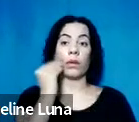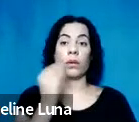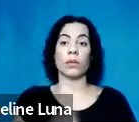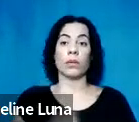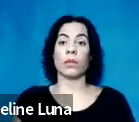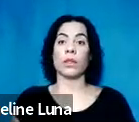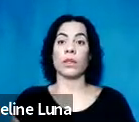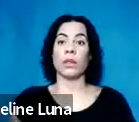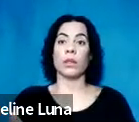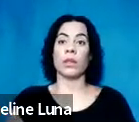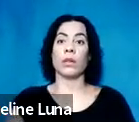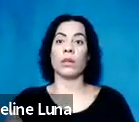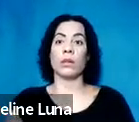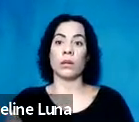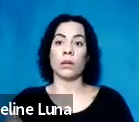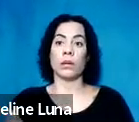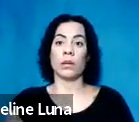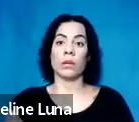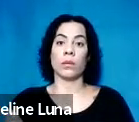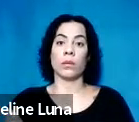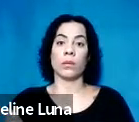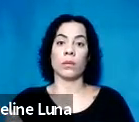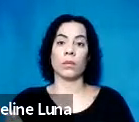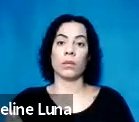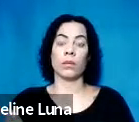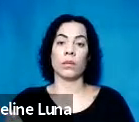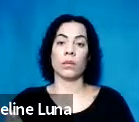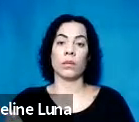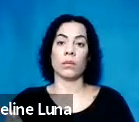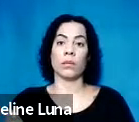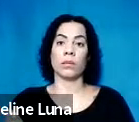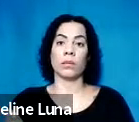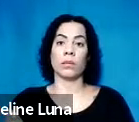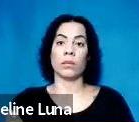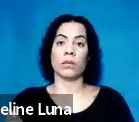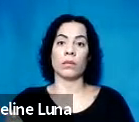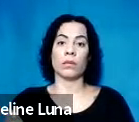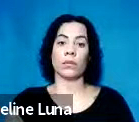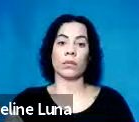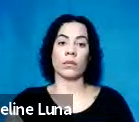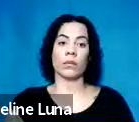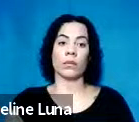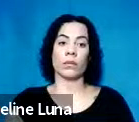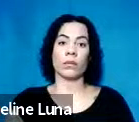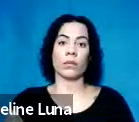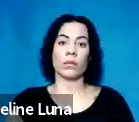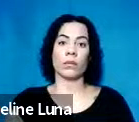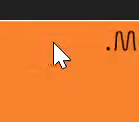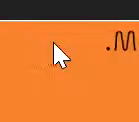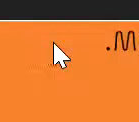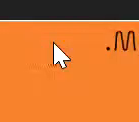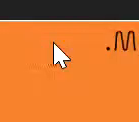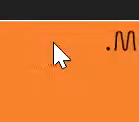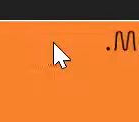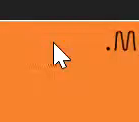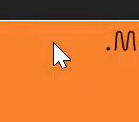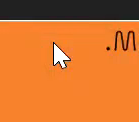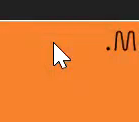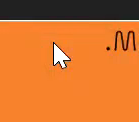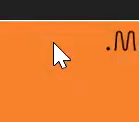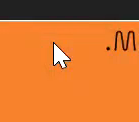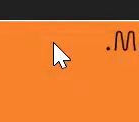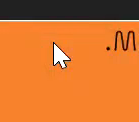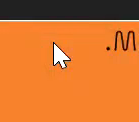não tenho esse arquivo, vocês podem me enviar, se for o caso, ou Raquel, você se importa de compartilhar? Esse arquivo está com a Tati. Como vocês acharem